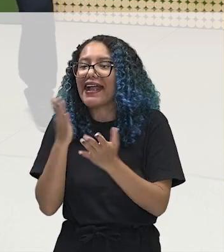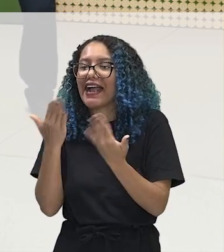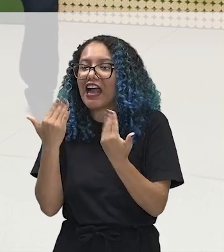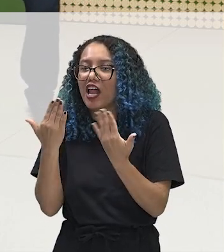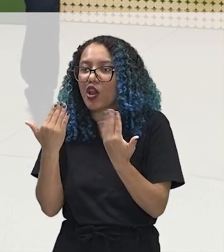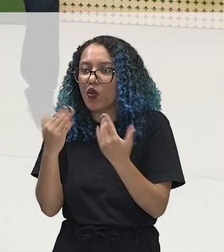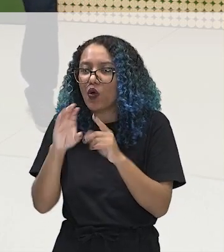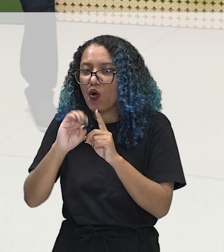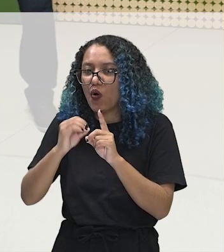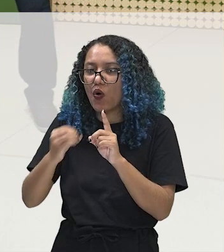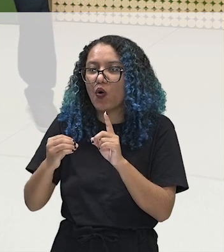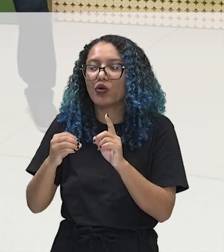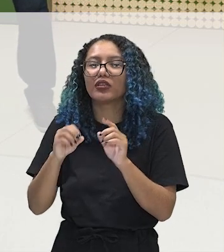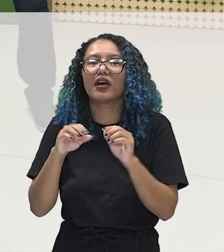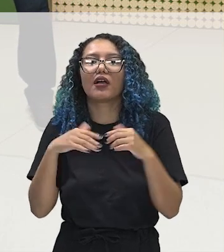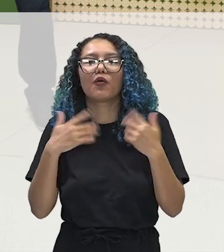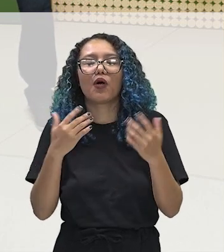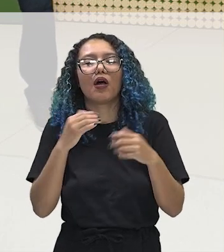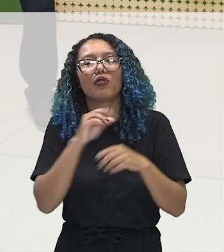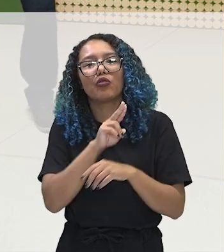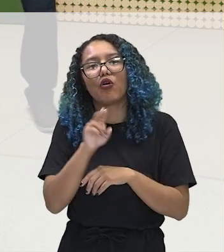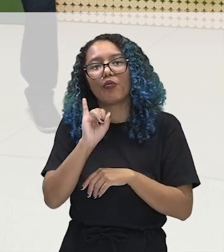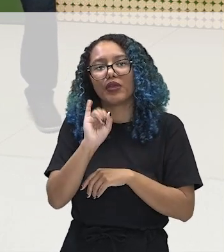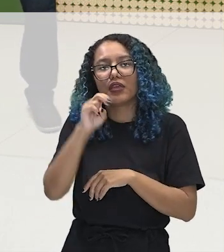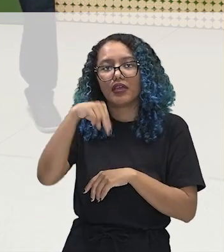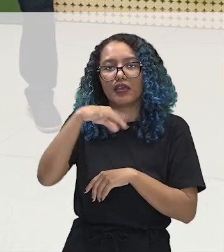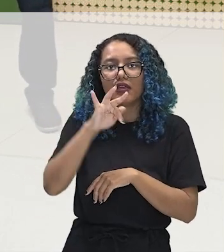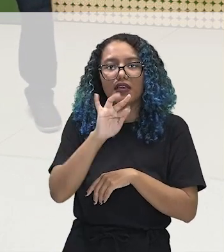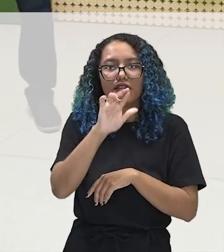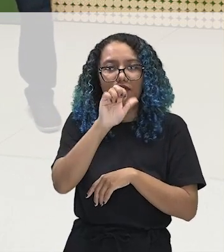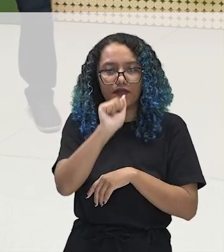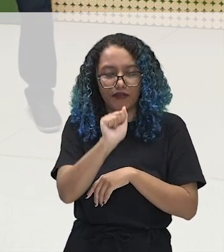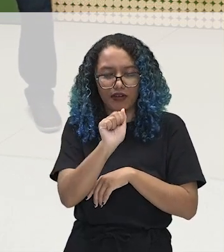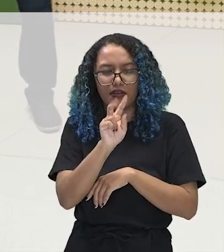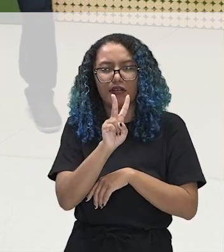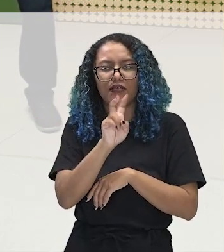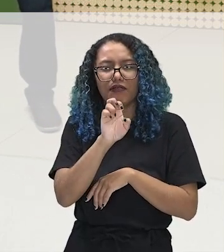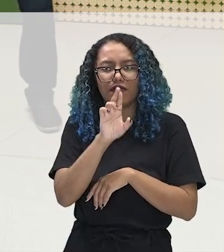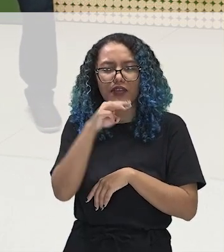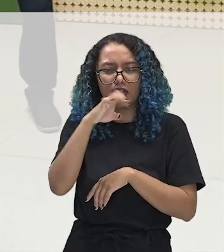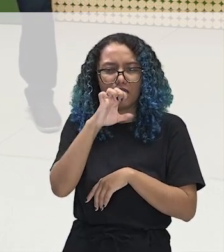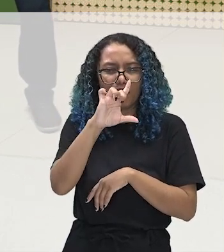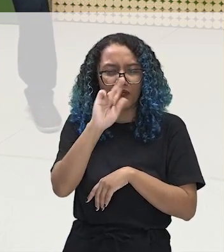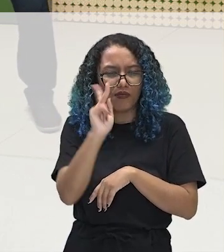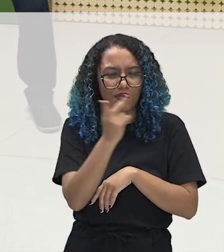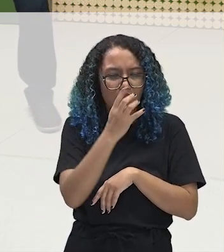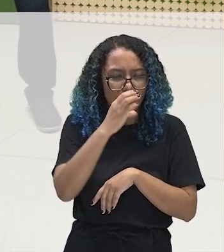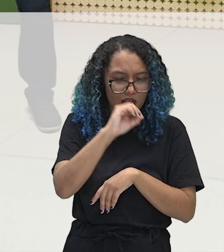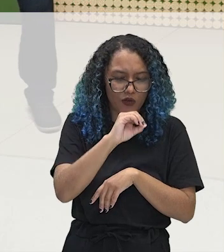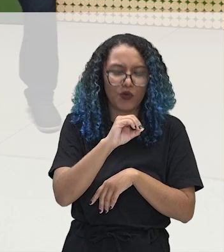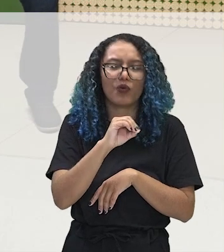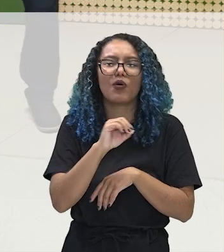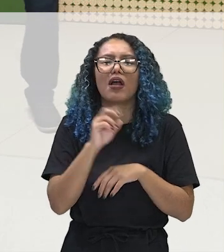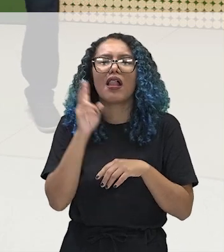radiação infravermelho. Lembra que nós começamos a nossa aula falando sobre as